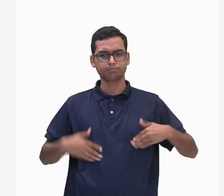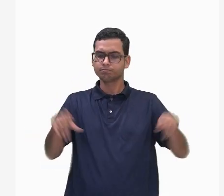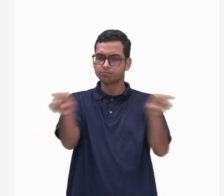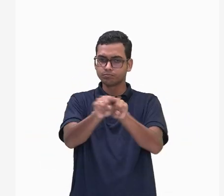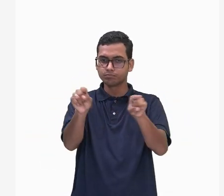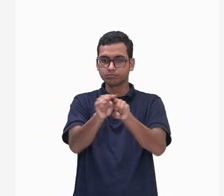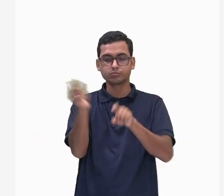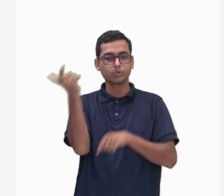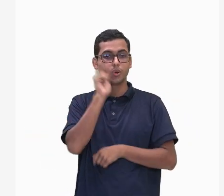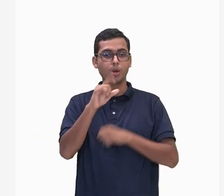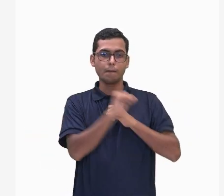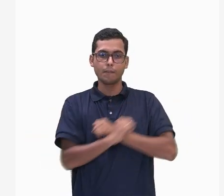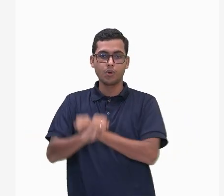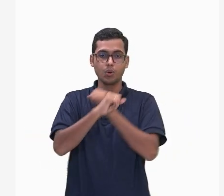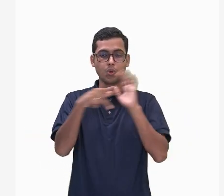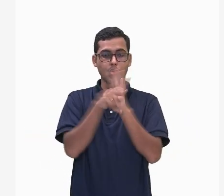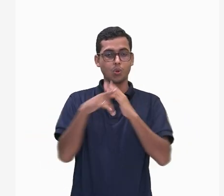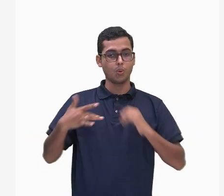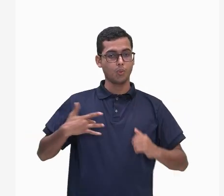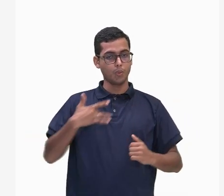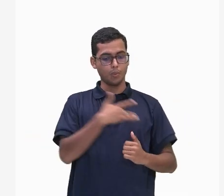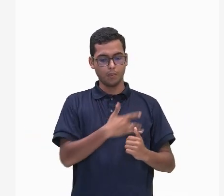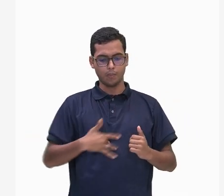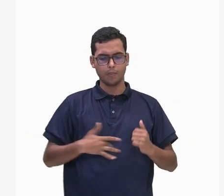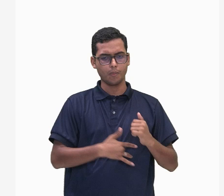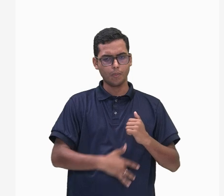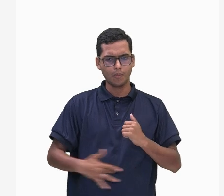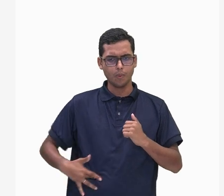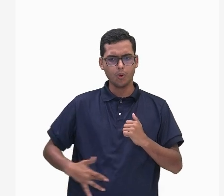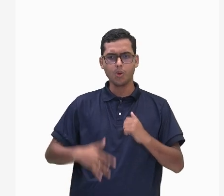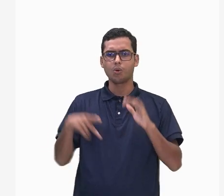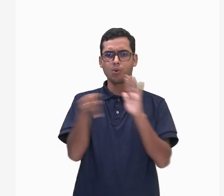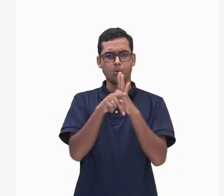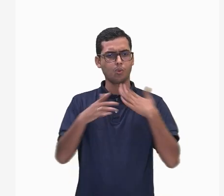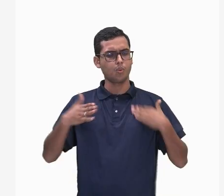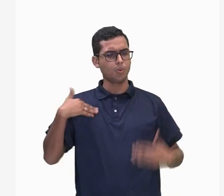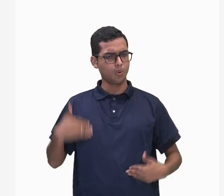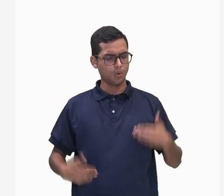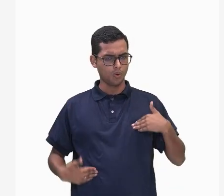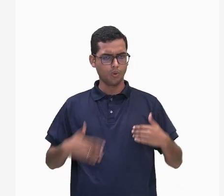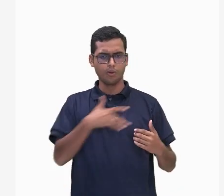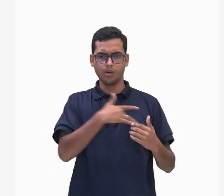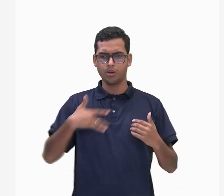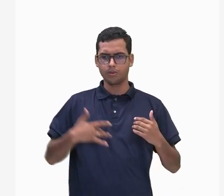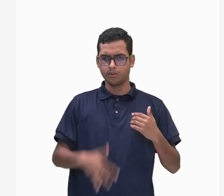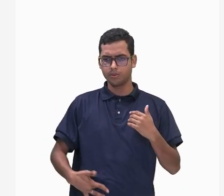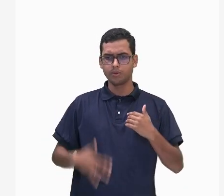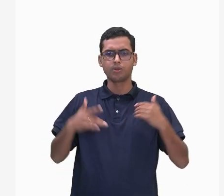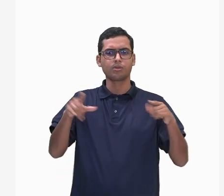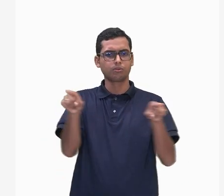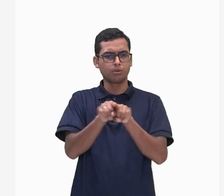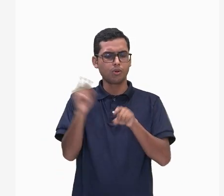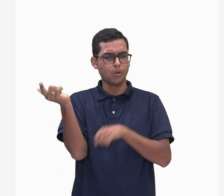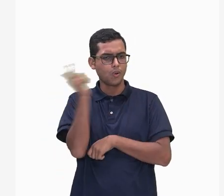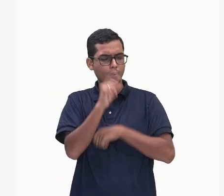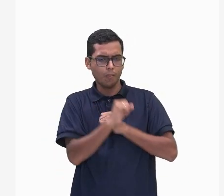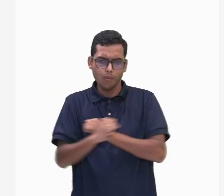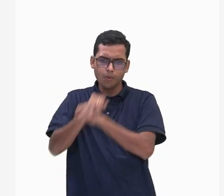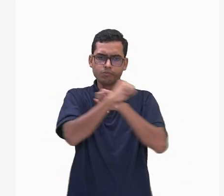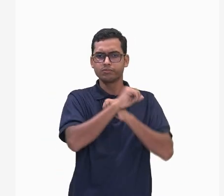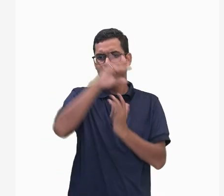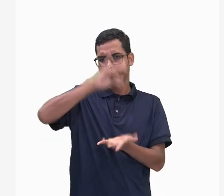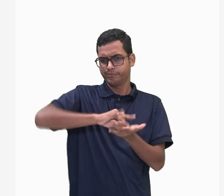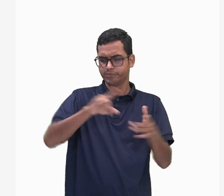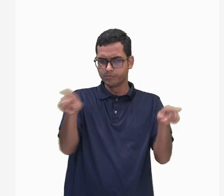também órgãos, né? Então, o tecido epitelial não está somente aqui nesse ambiente externo que eu consigo ver aqui do meu corpo, não.